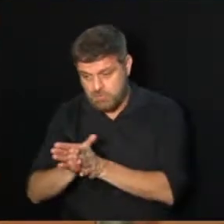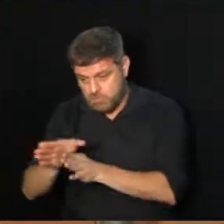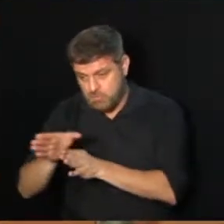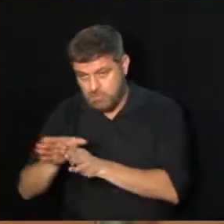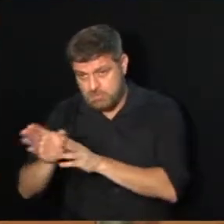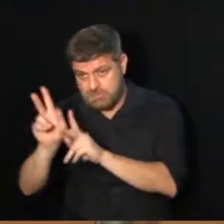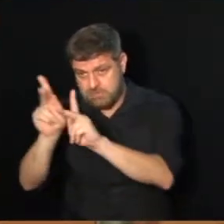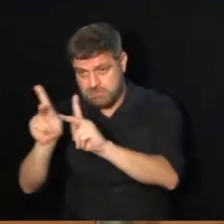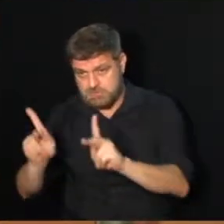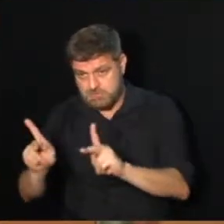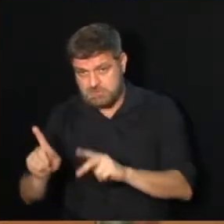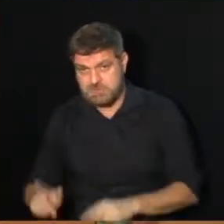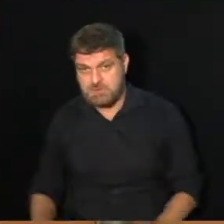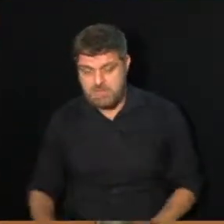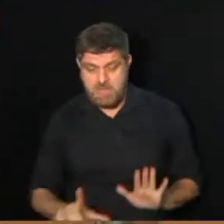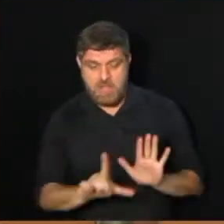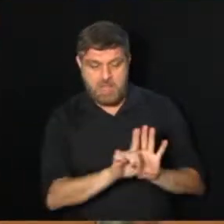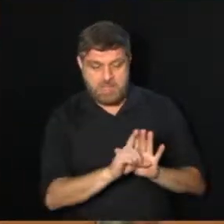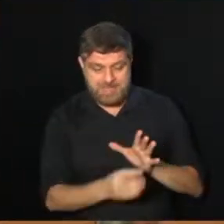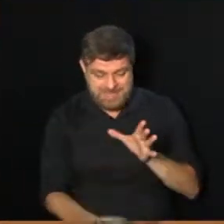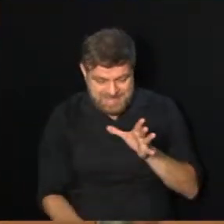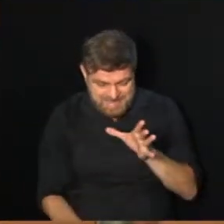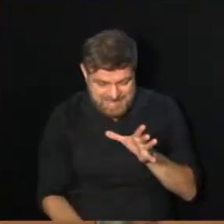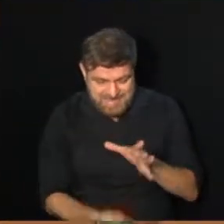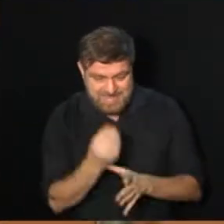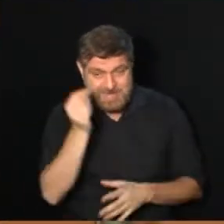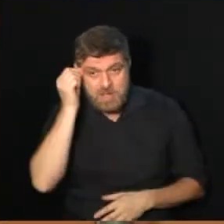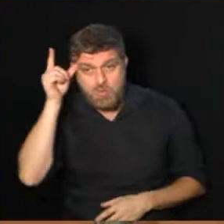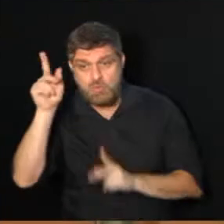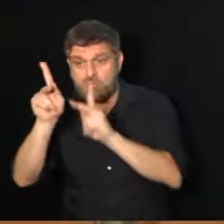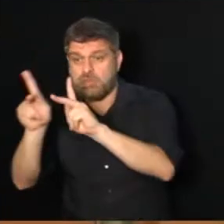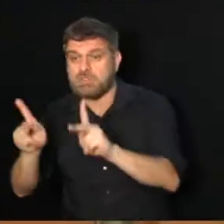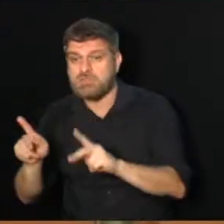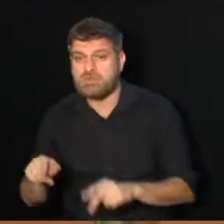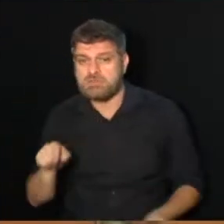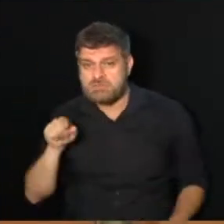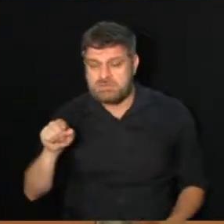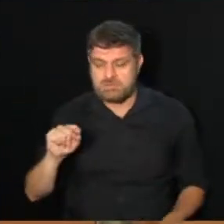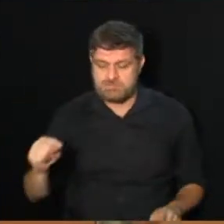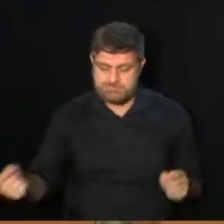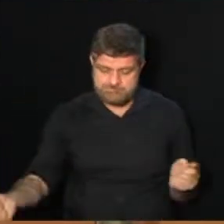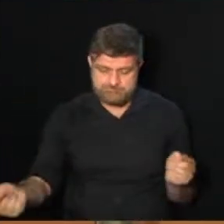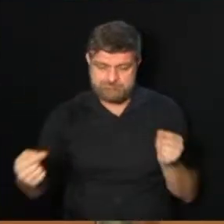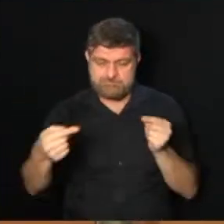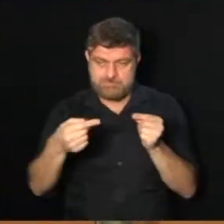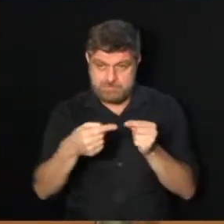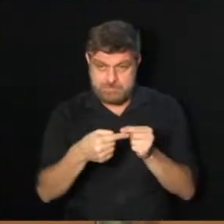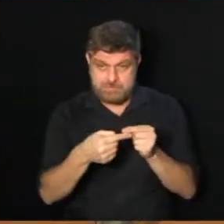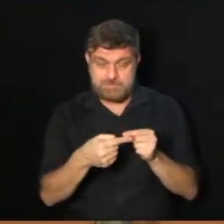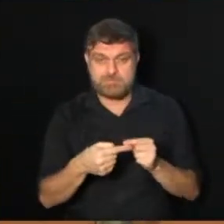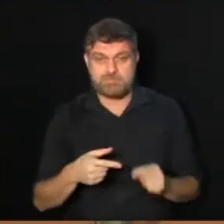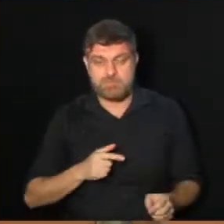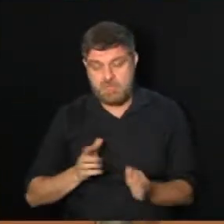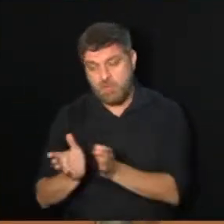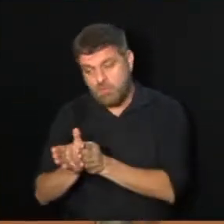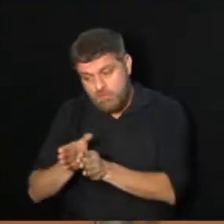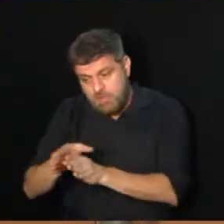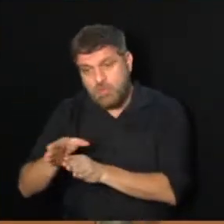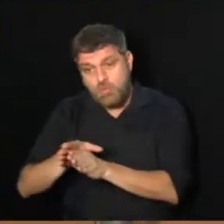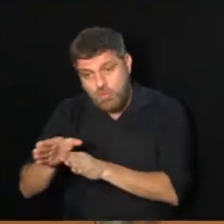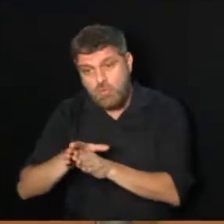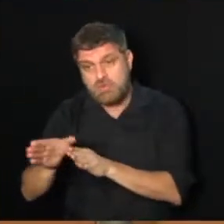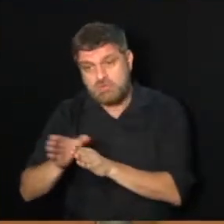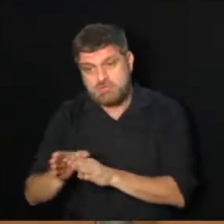a lei que institui a Política Municipal de Cultura da Paz, e essa, por sua vez, se refere, por óbvio, ao Conselho Municipal de Cultura da